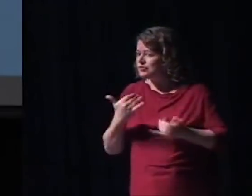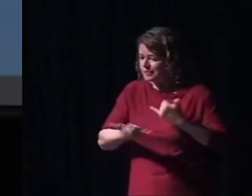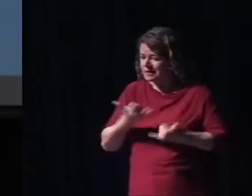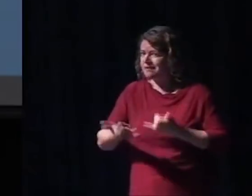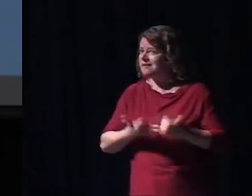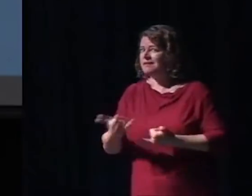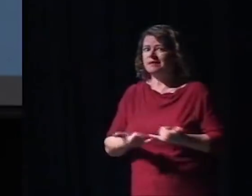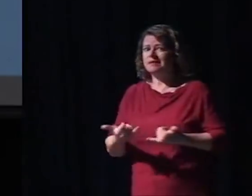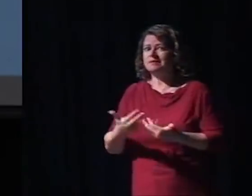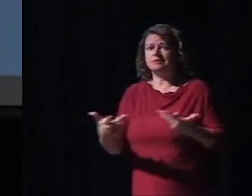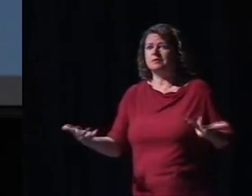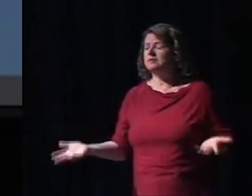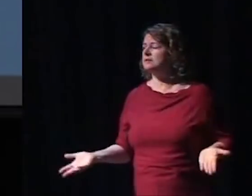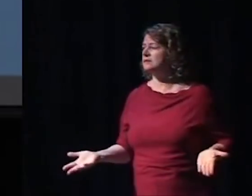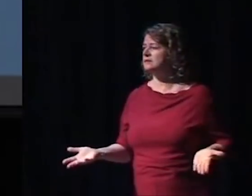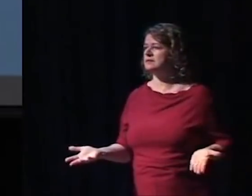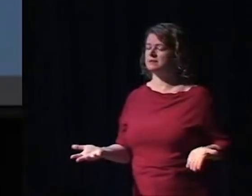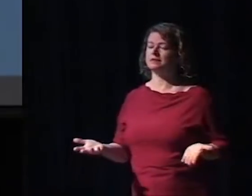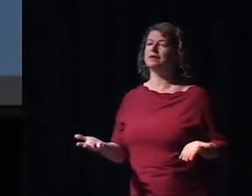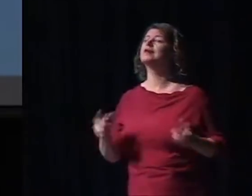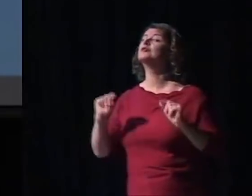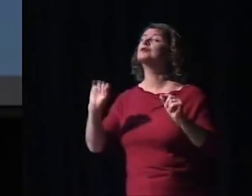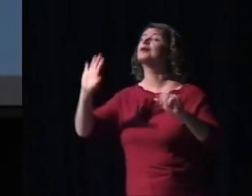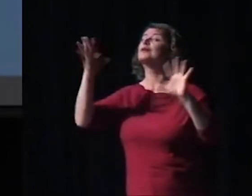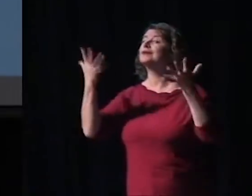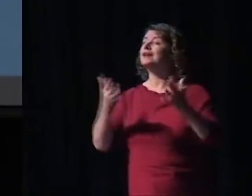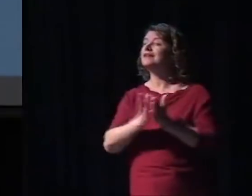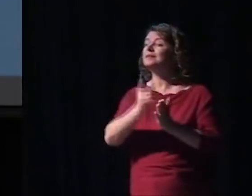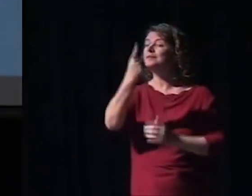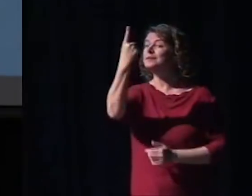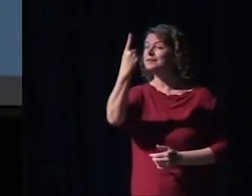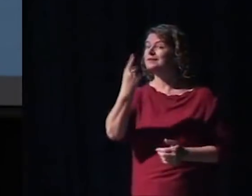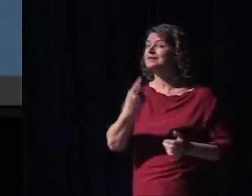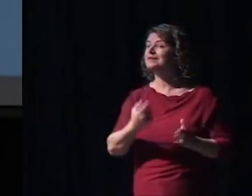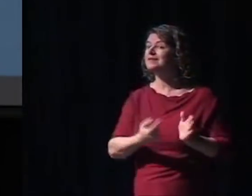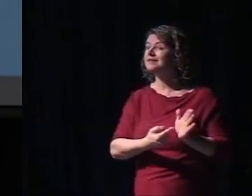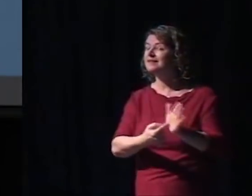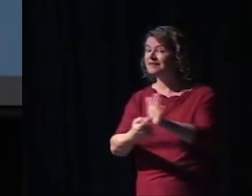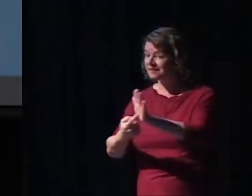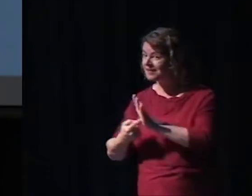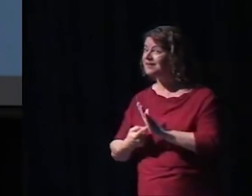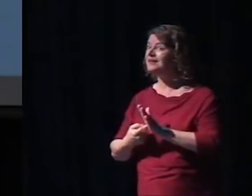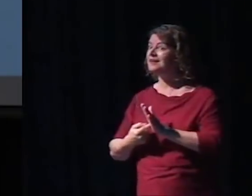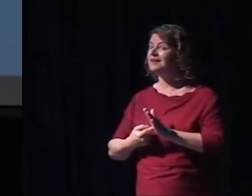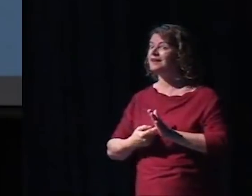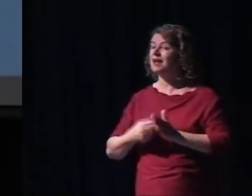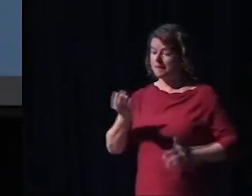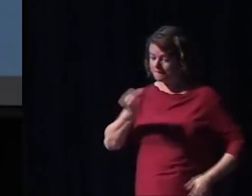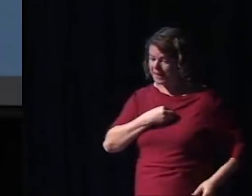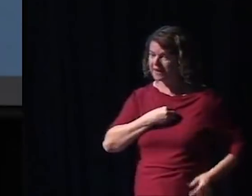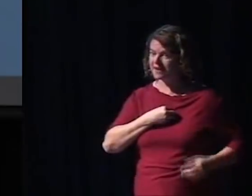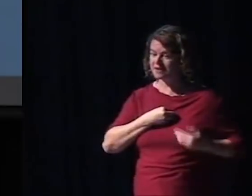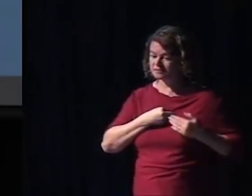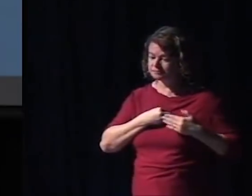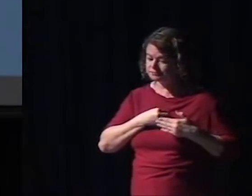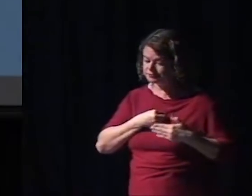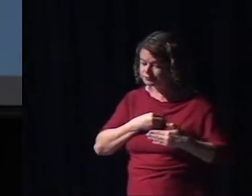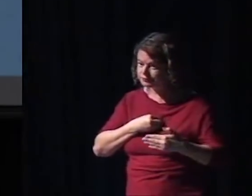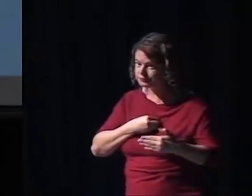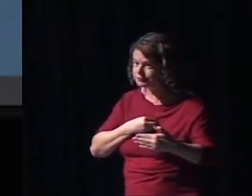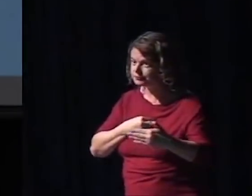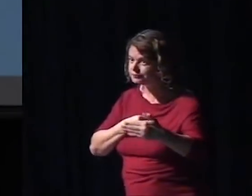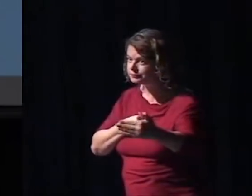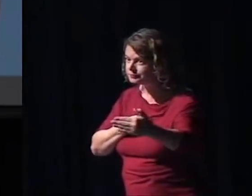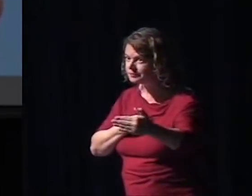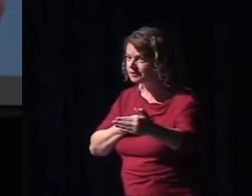Só que o salário do pecado é o quê, gente? Então você tem que calcular prejuízo. Ele tropeça nos princípios de